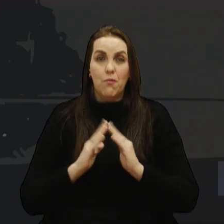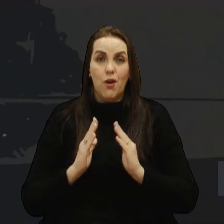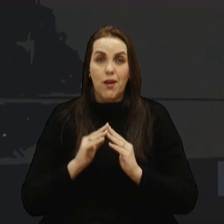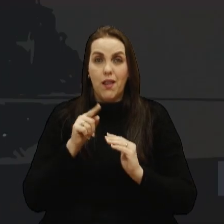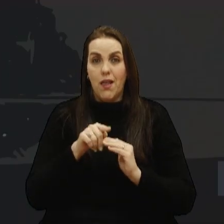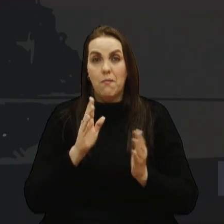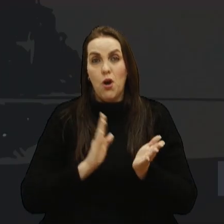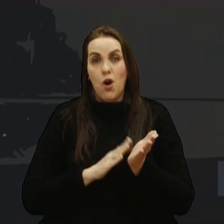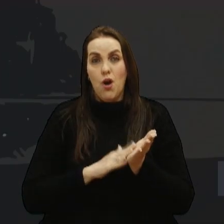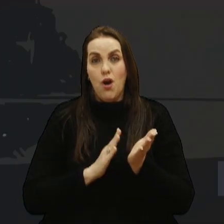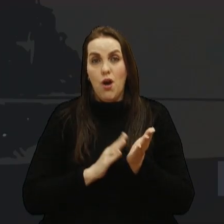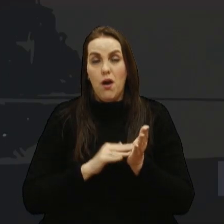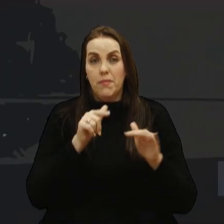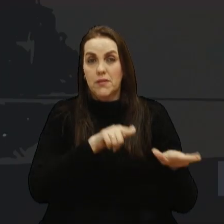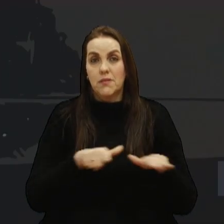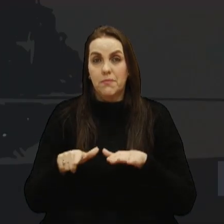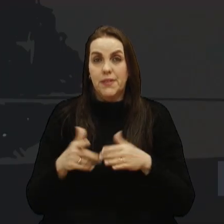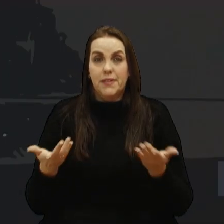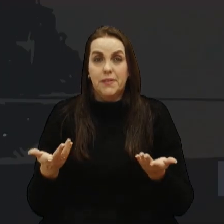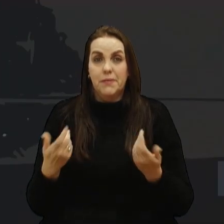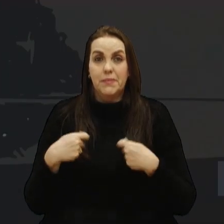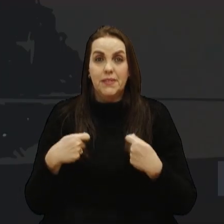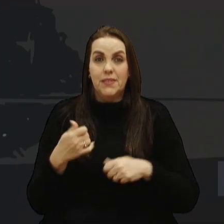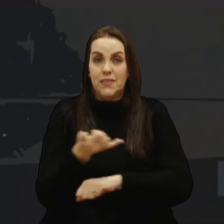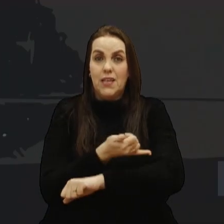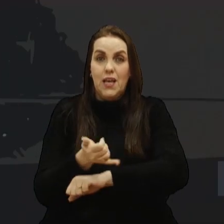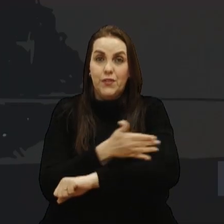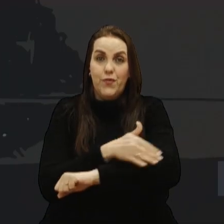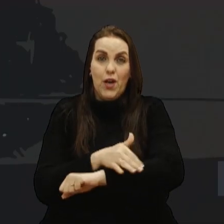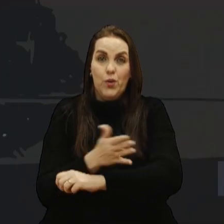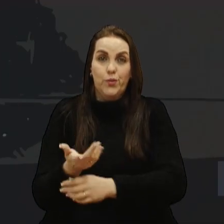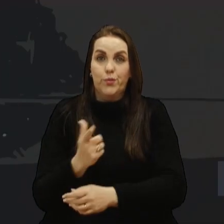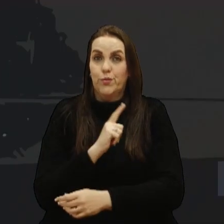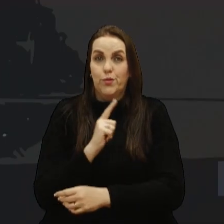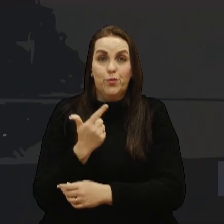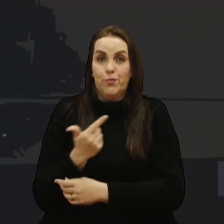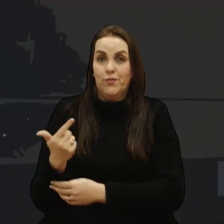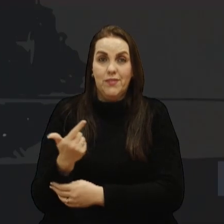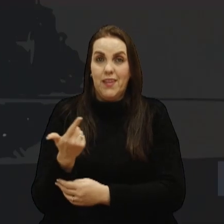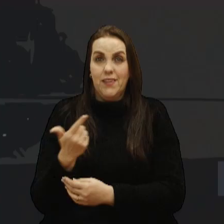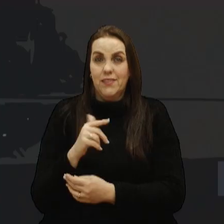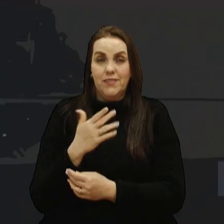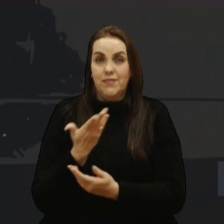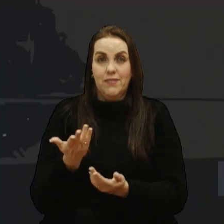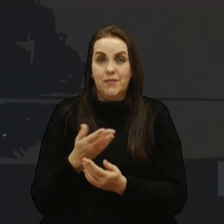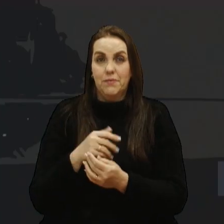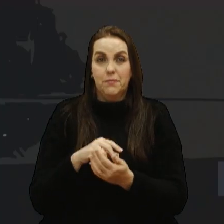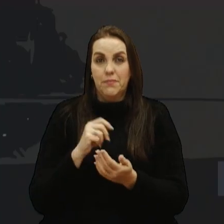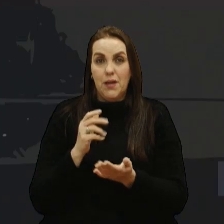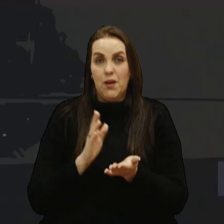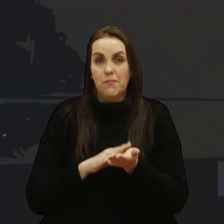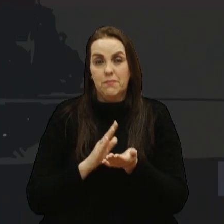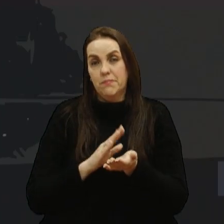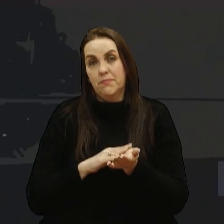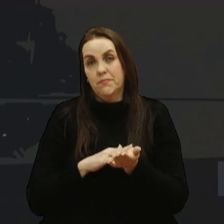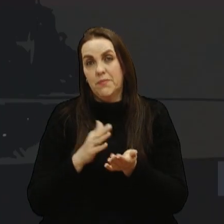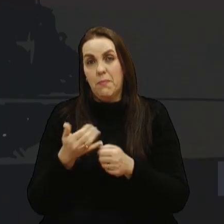semana, mas tem que ser asfalto, porque não tem morador para cobrar pavimentação. Próximo.